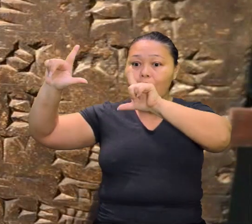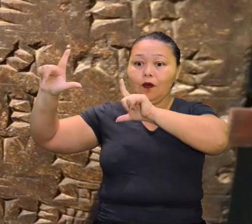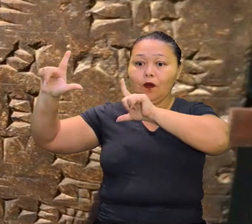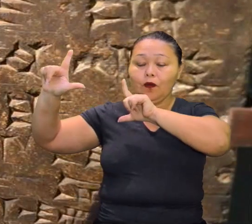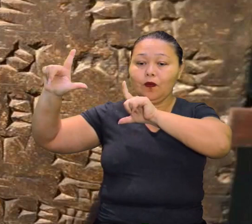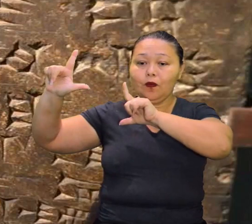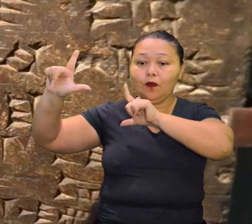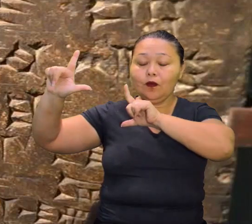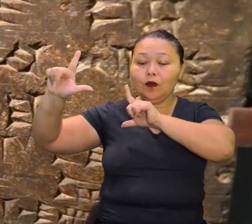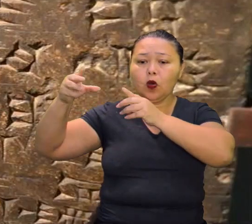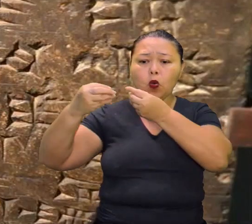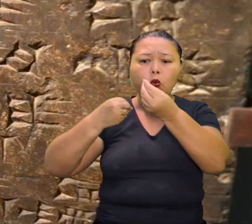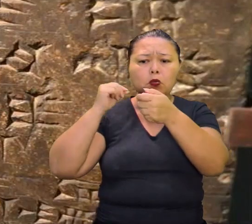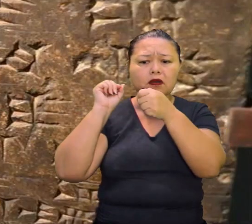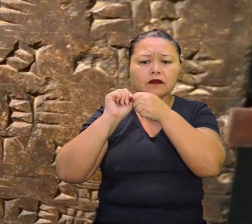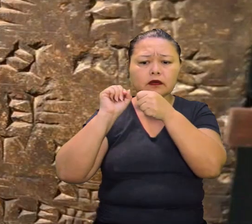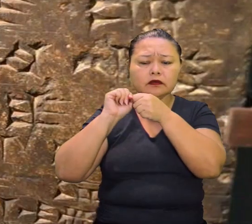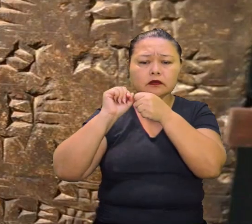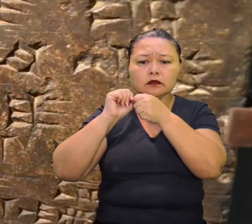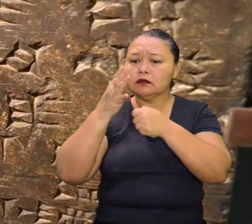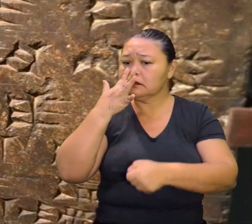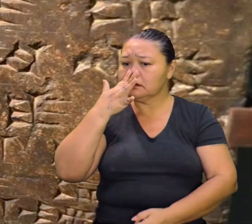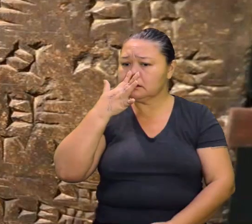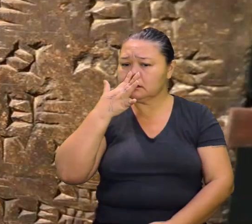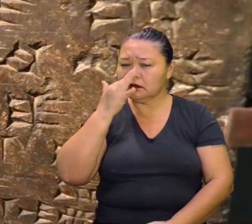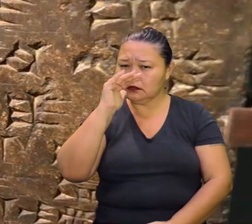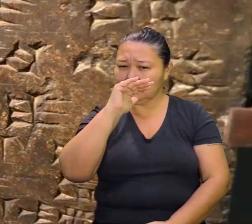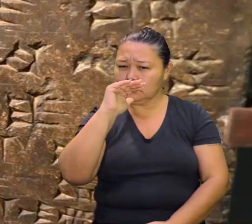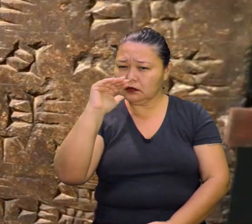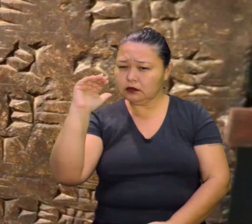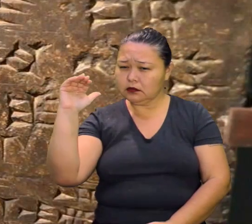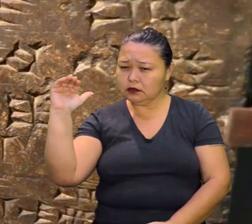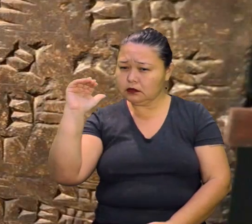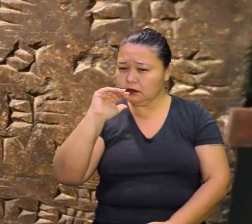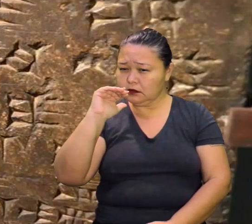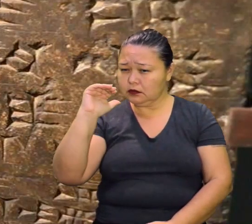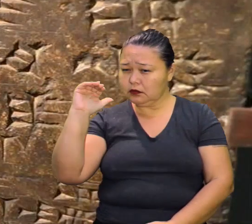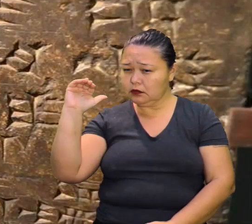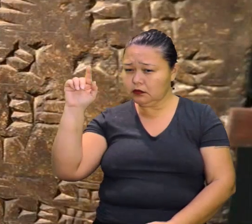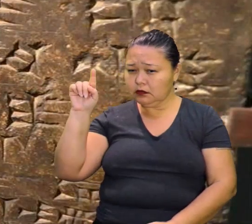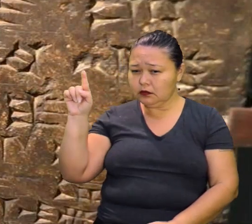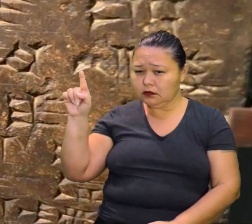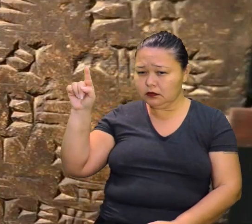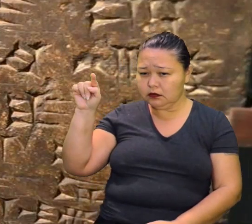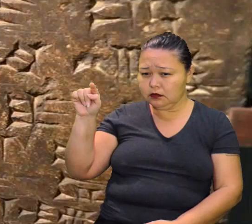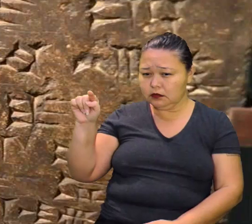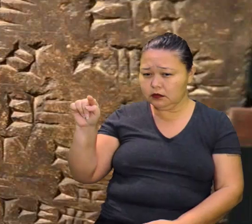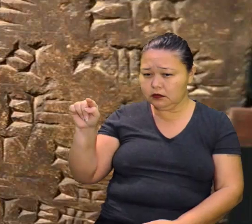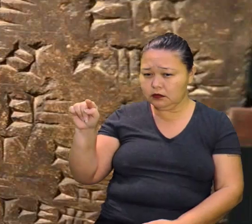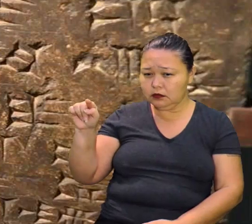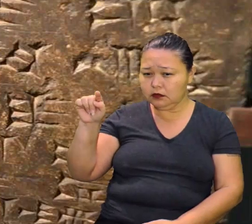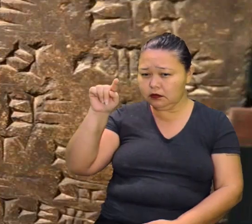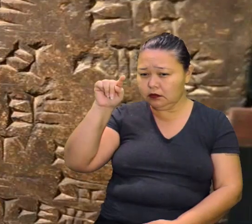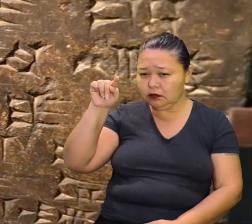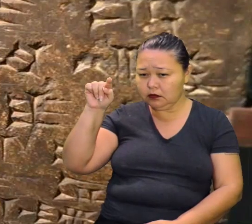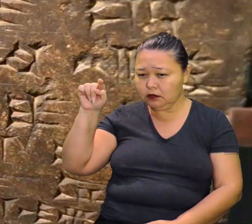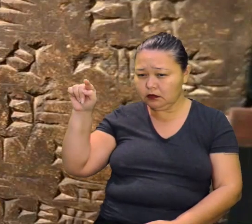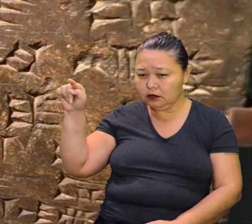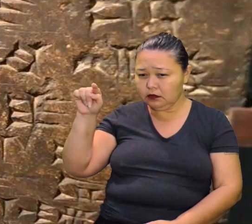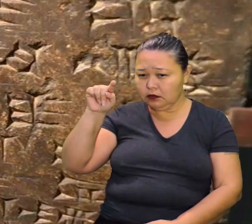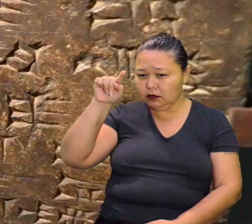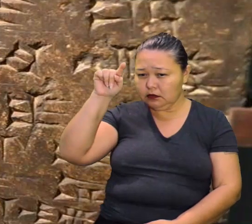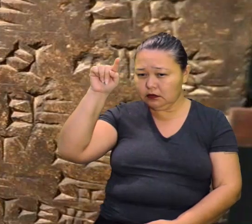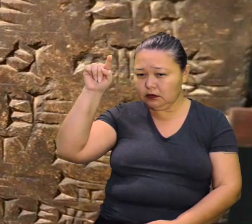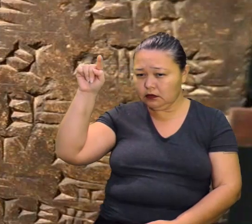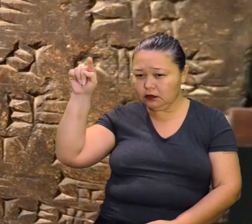Professor, como que isso é feito? Observe que existe uma linha. Observaram? A linha é como se fosse